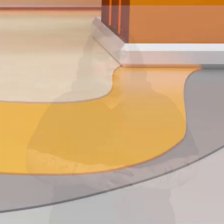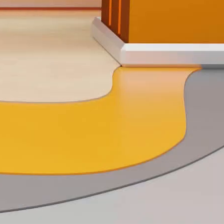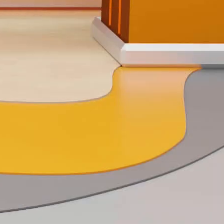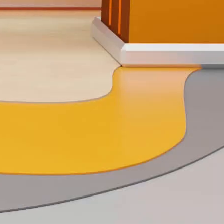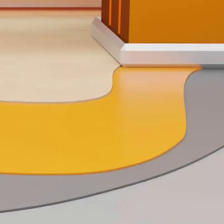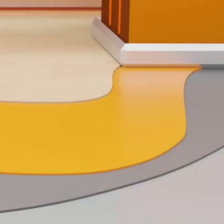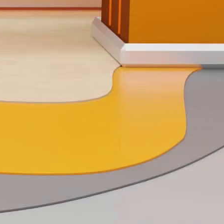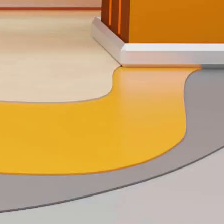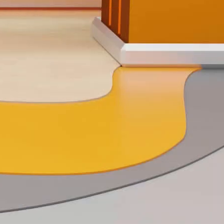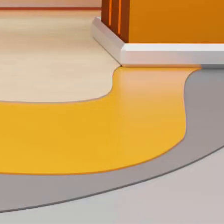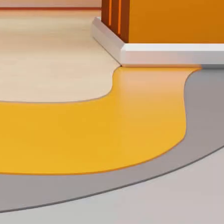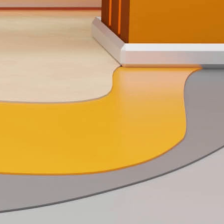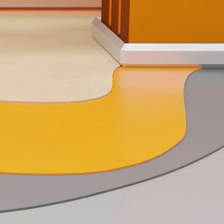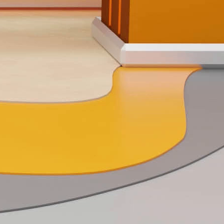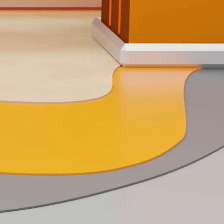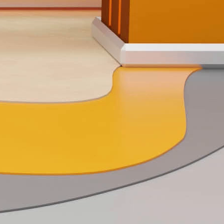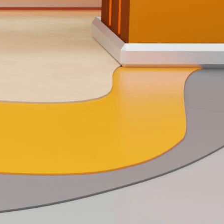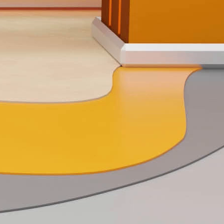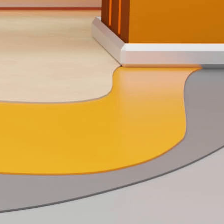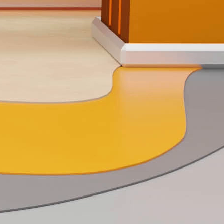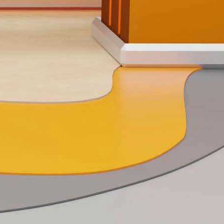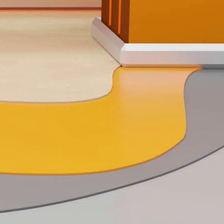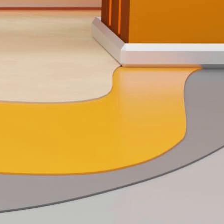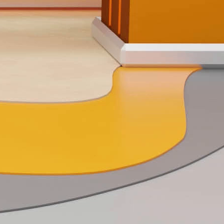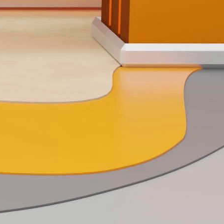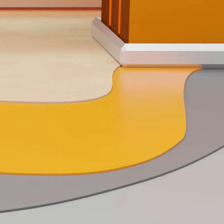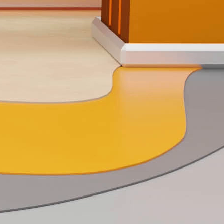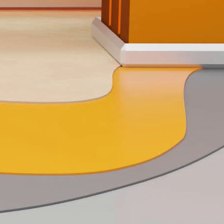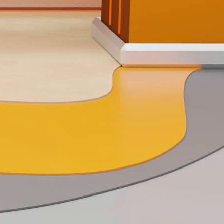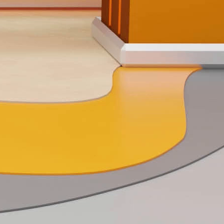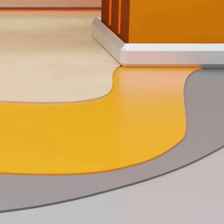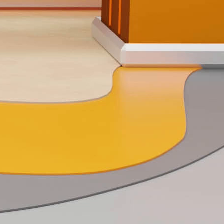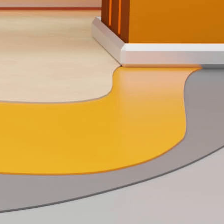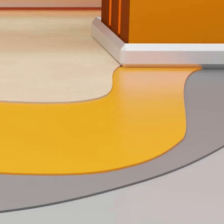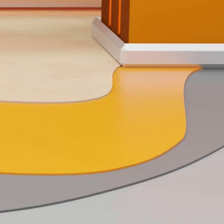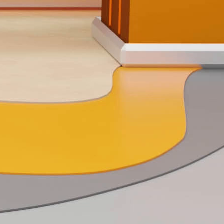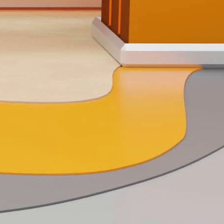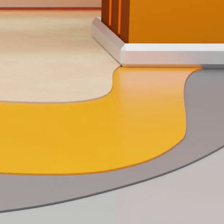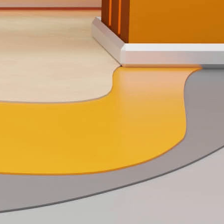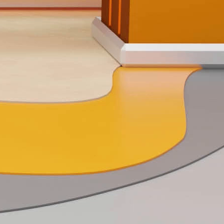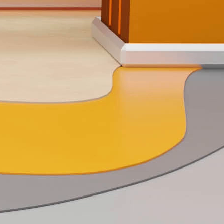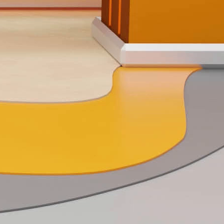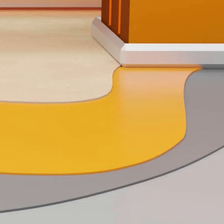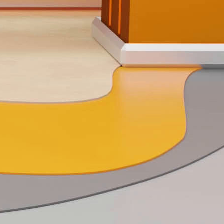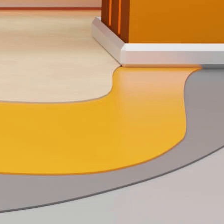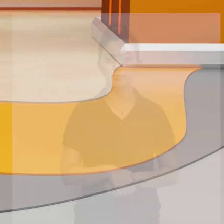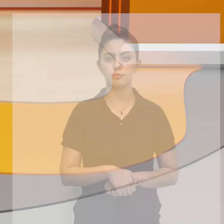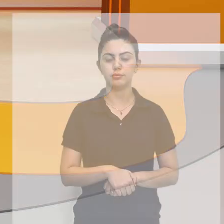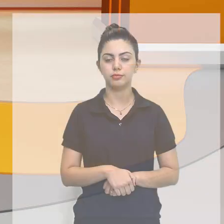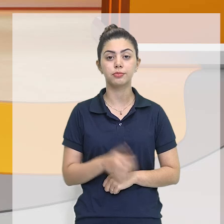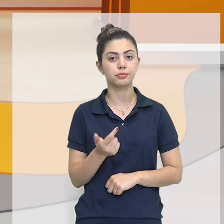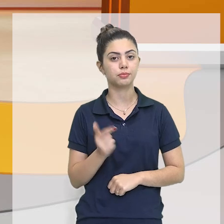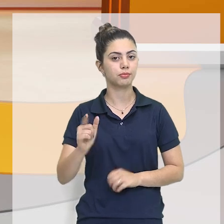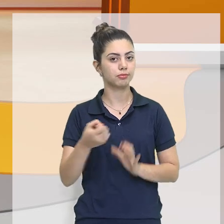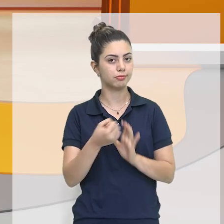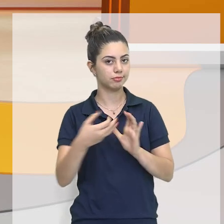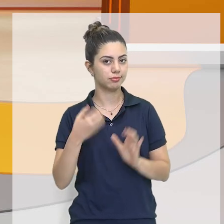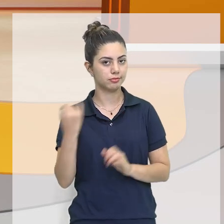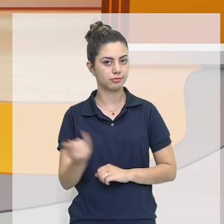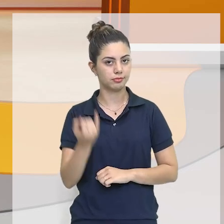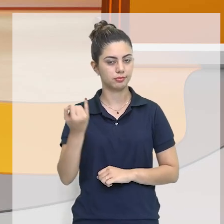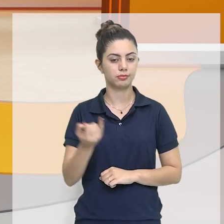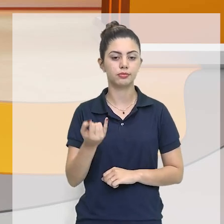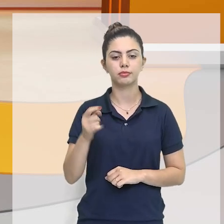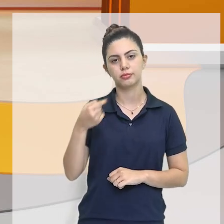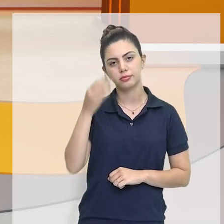sistema democrático que vive-se nos dias atuais. Outro ponto importante, além